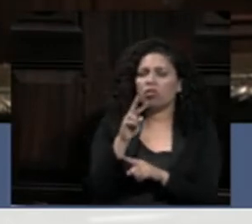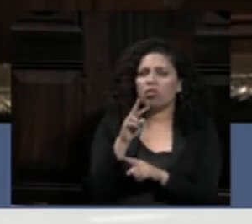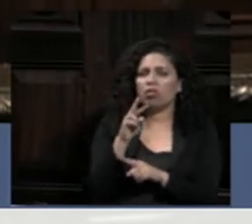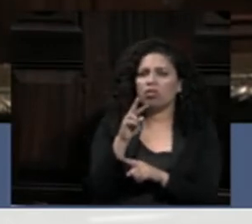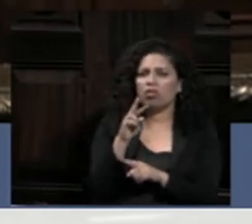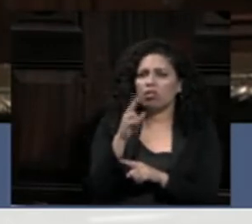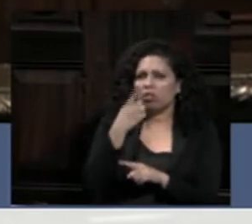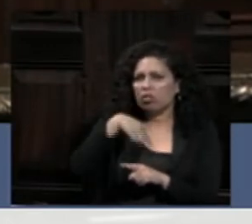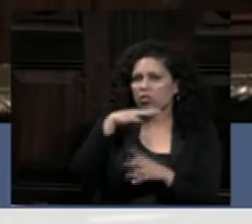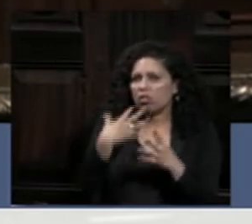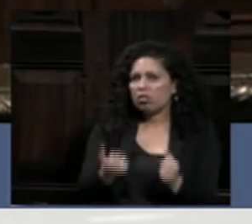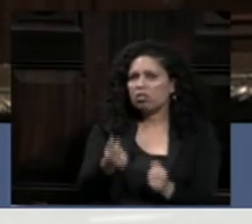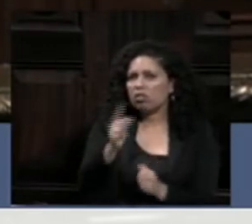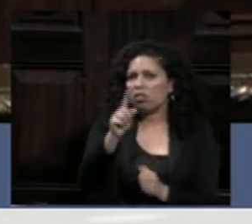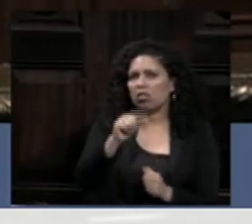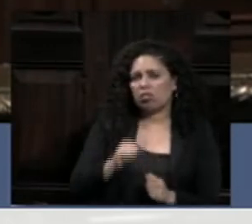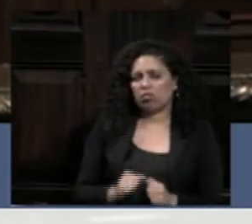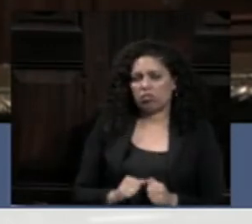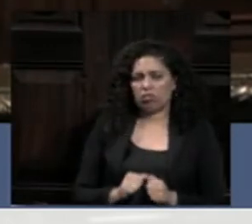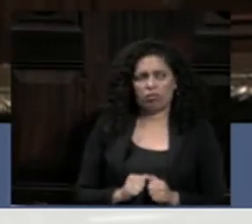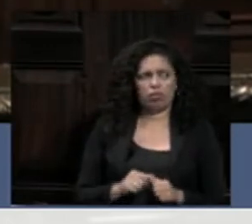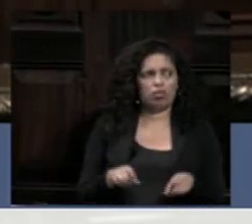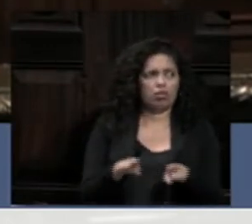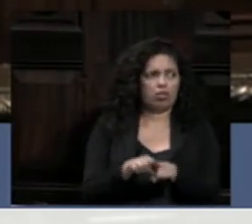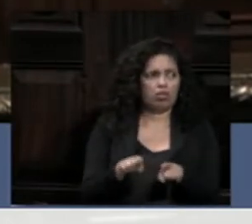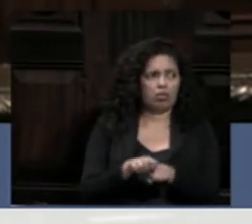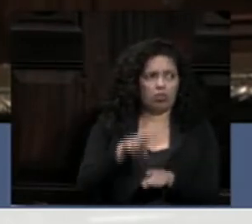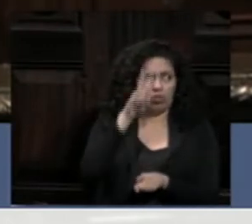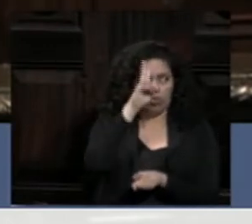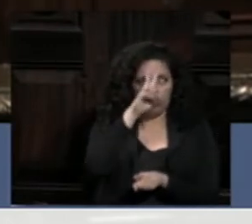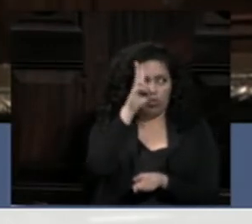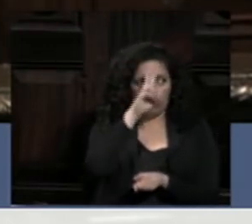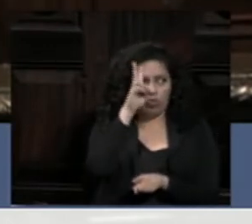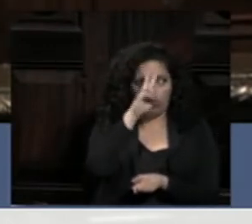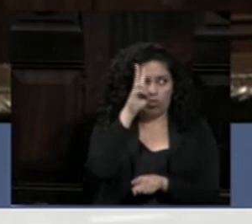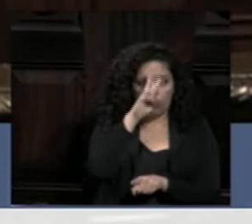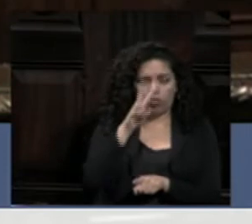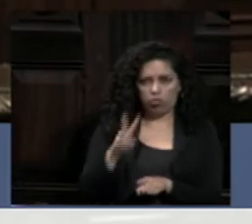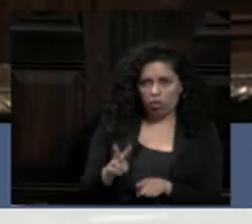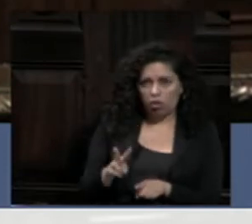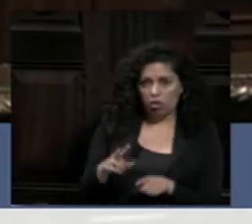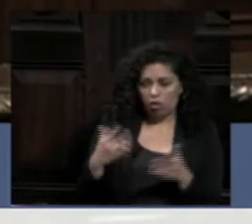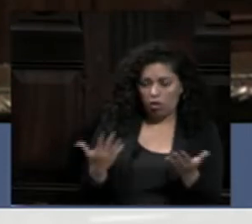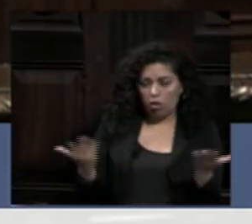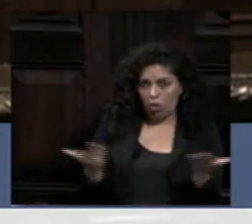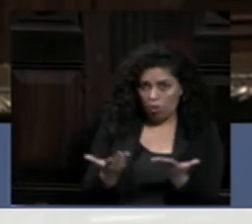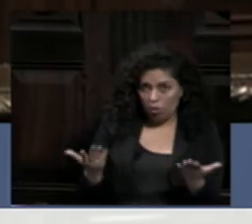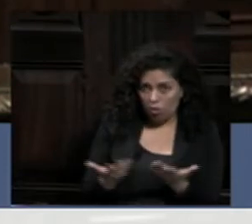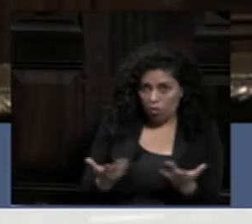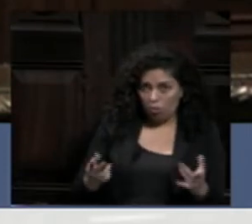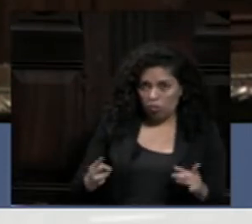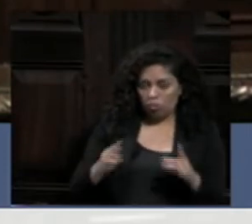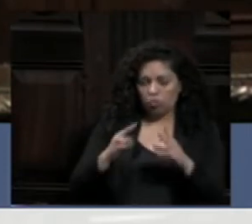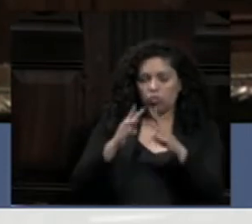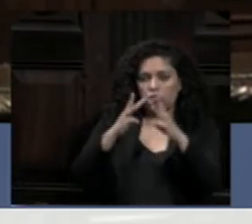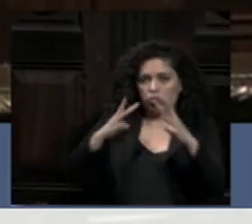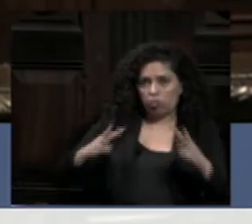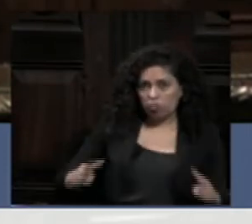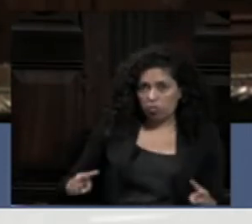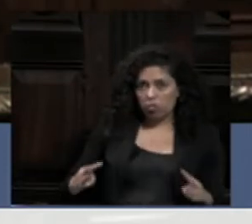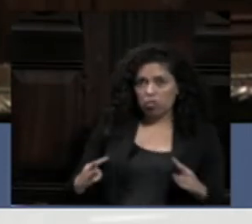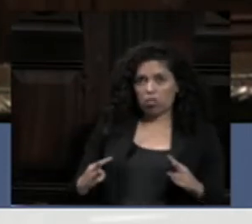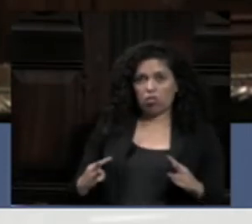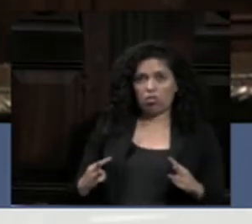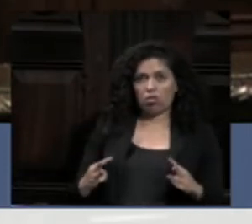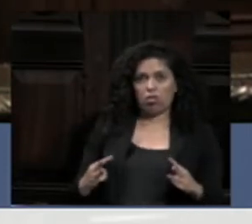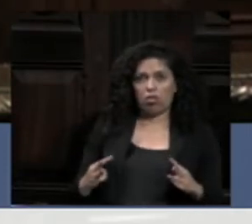Aliás, por falar em memória, se a história está nas cinzas com a tragédia ocorrida no Museu Nacional, nesta